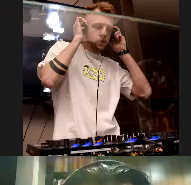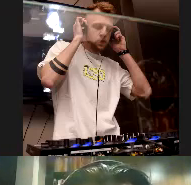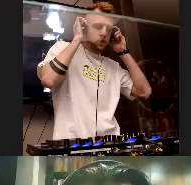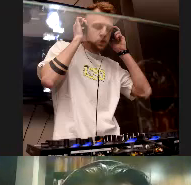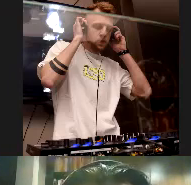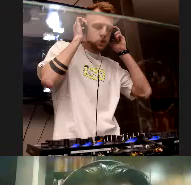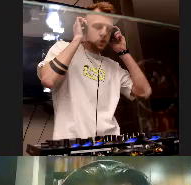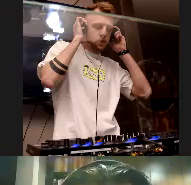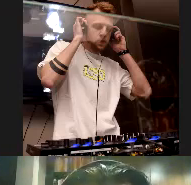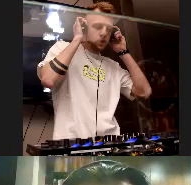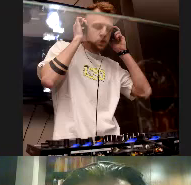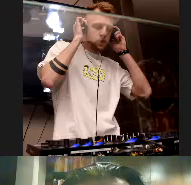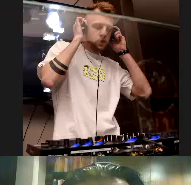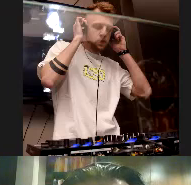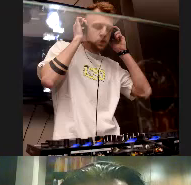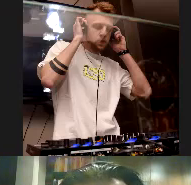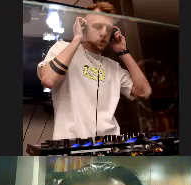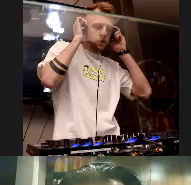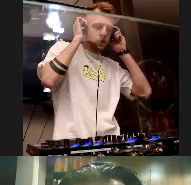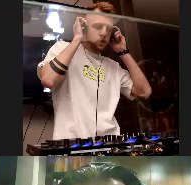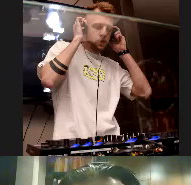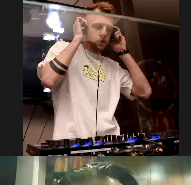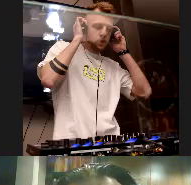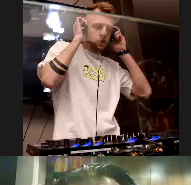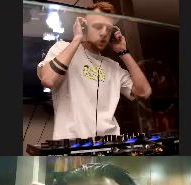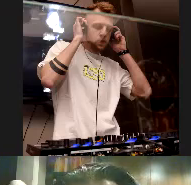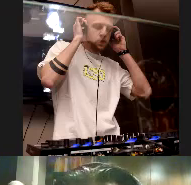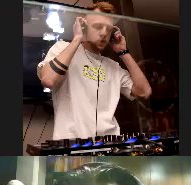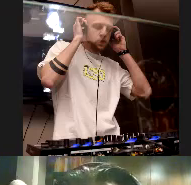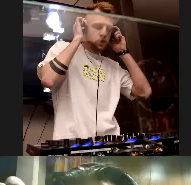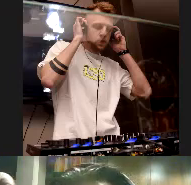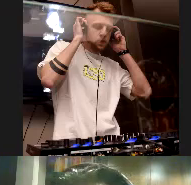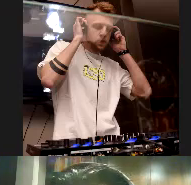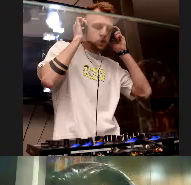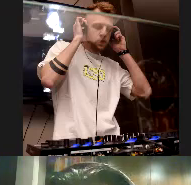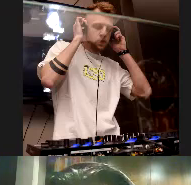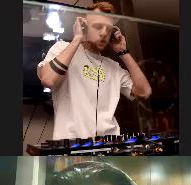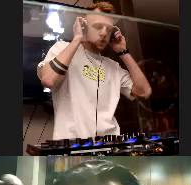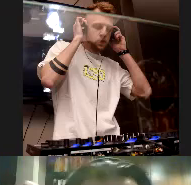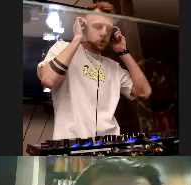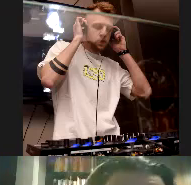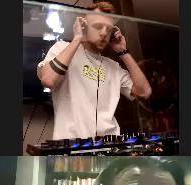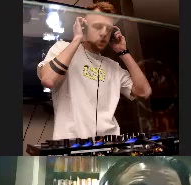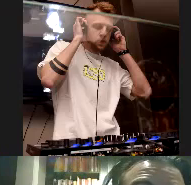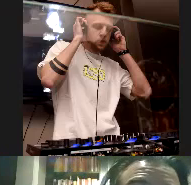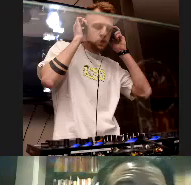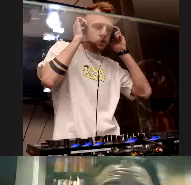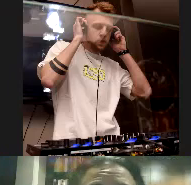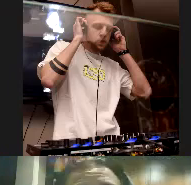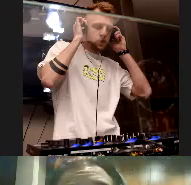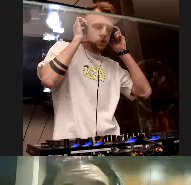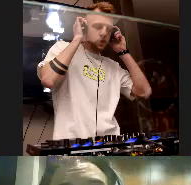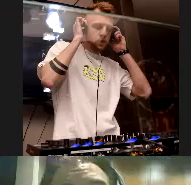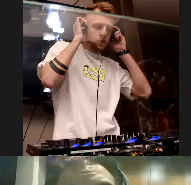isso. Certo? Então, a saúde é free no Brasil. O que isso